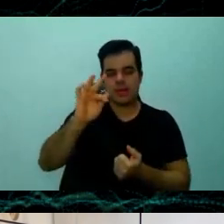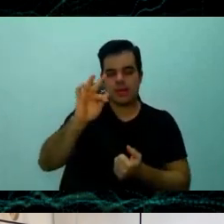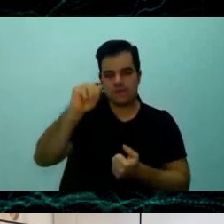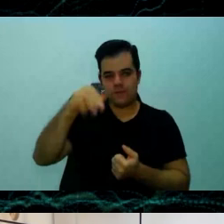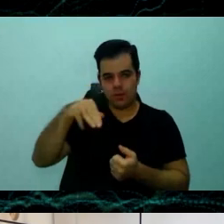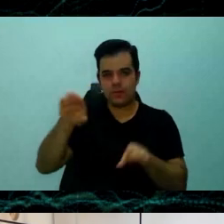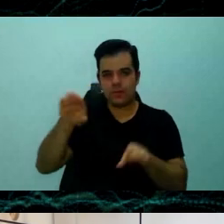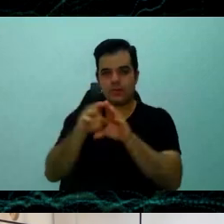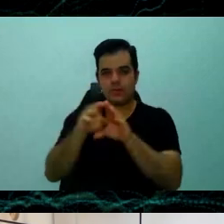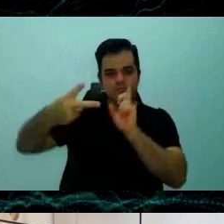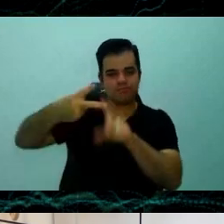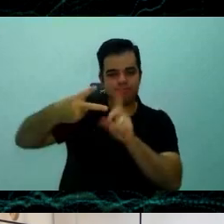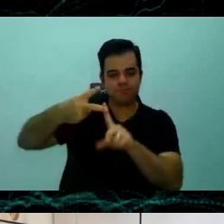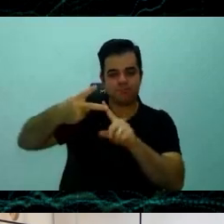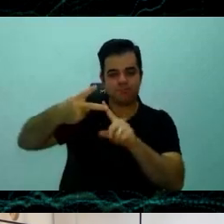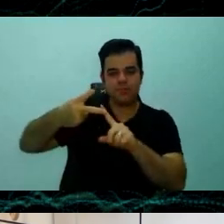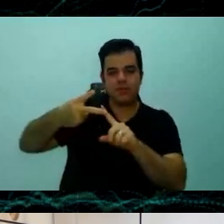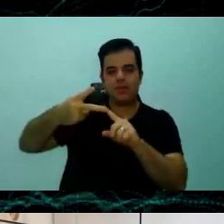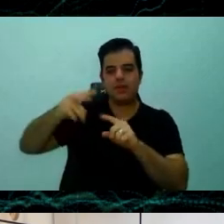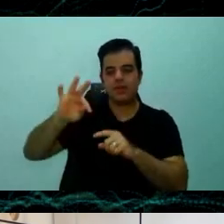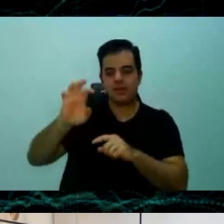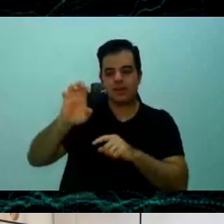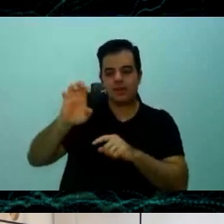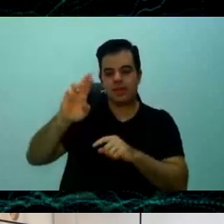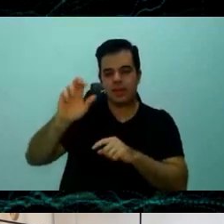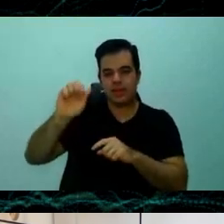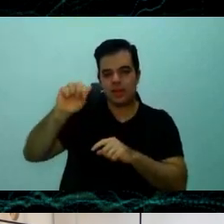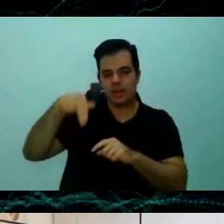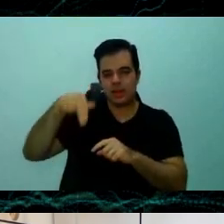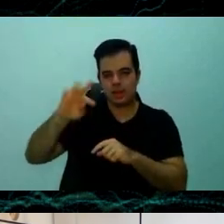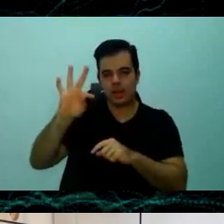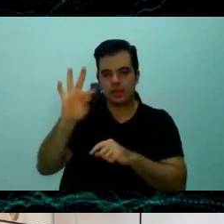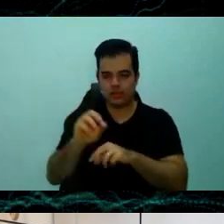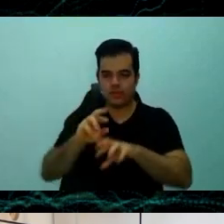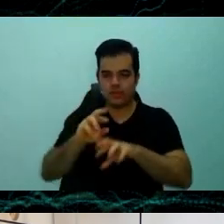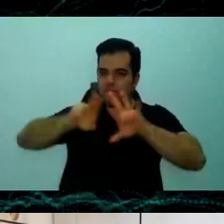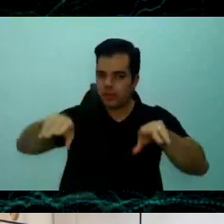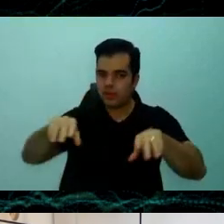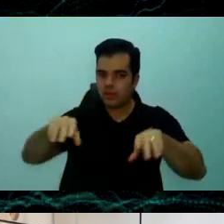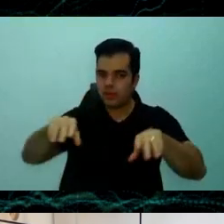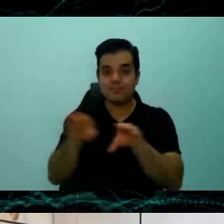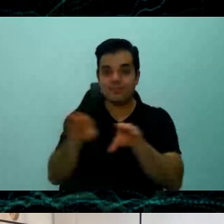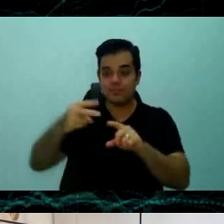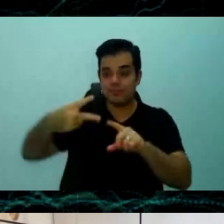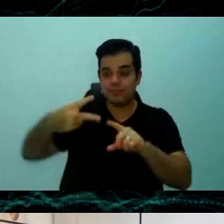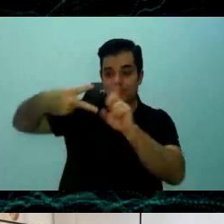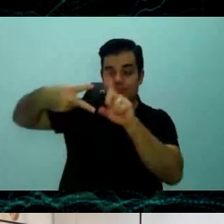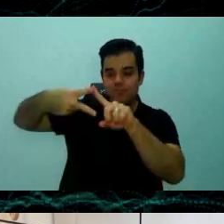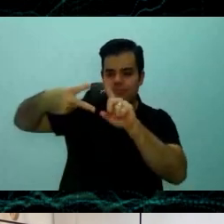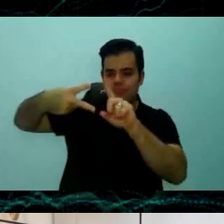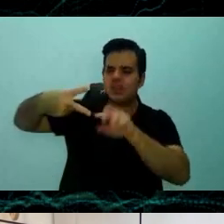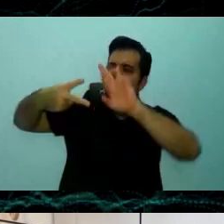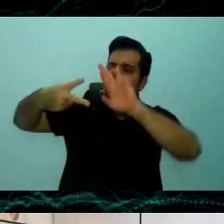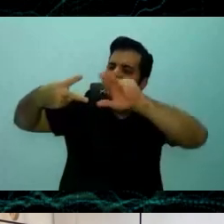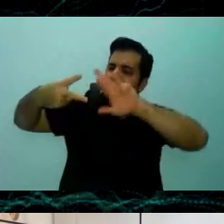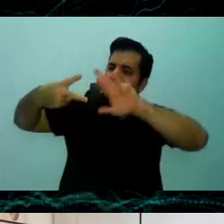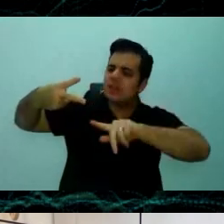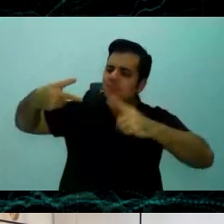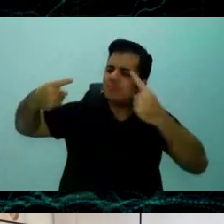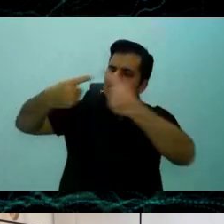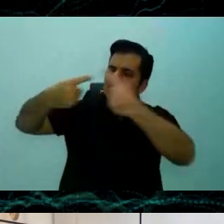mostrar para vocês um cenário de como que ficaria o Terraform versus o TerraGrant. Se a gente abrir